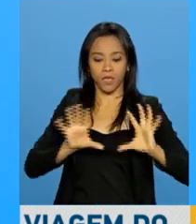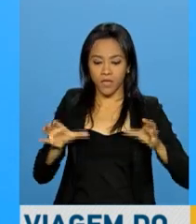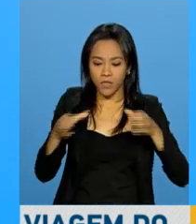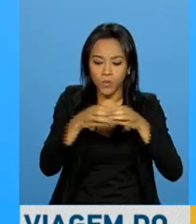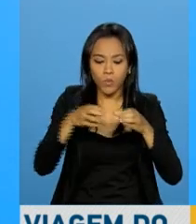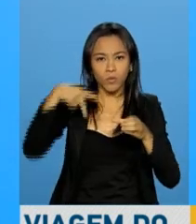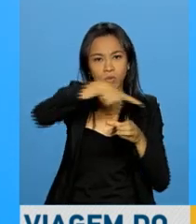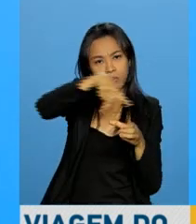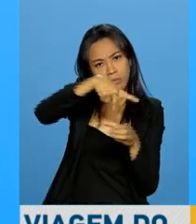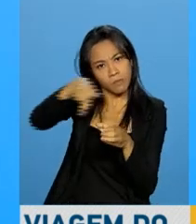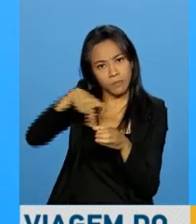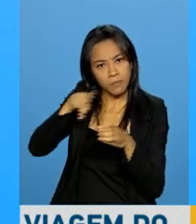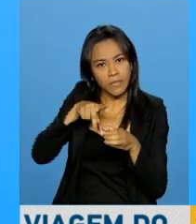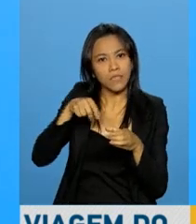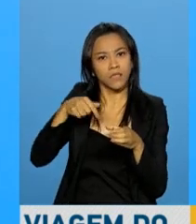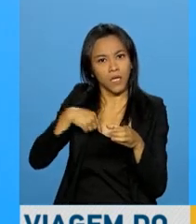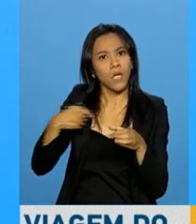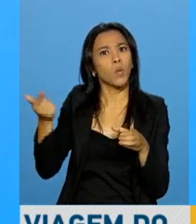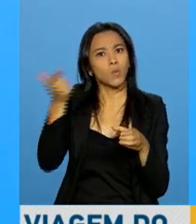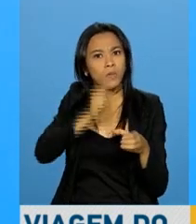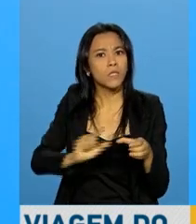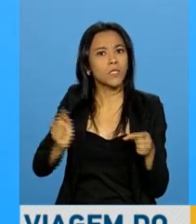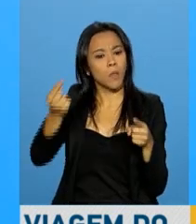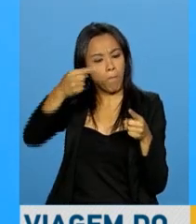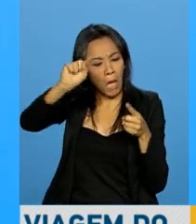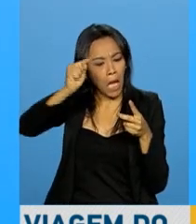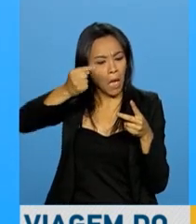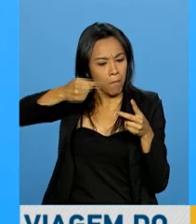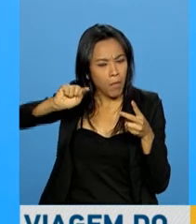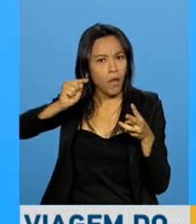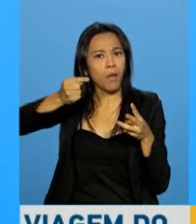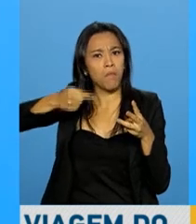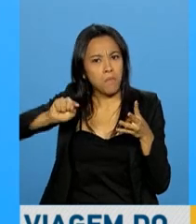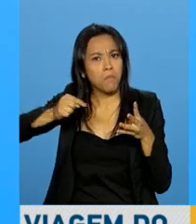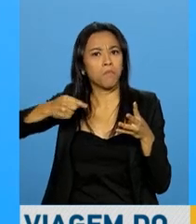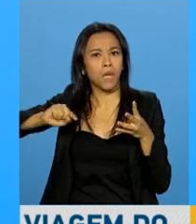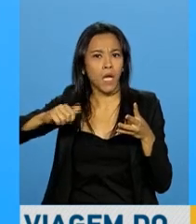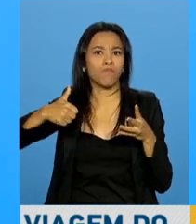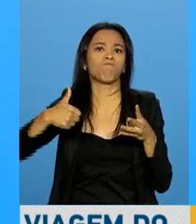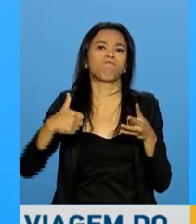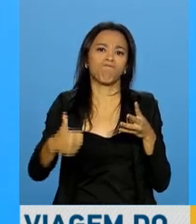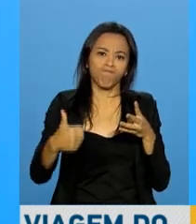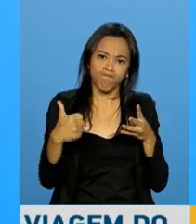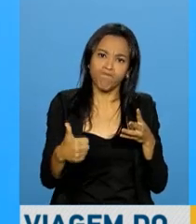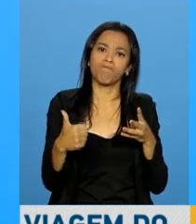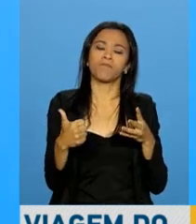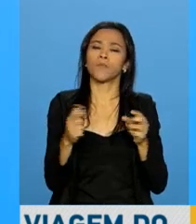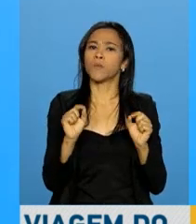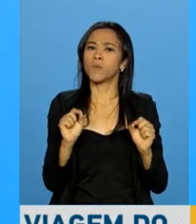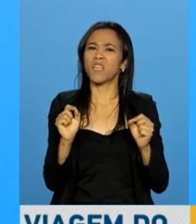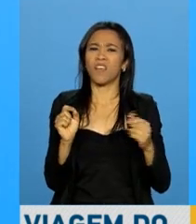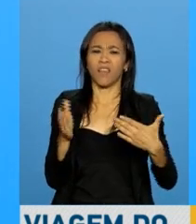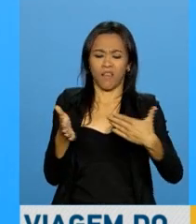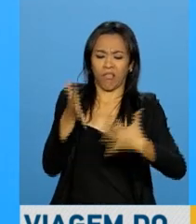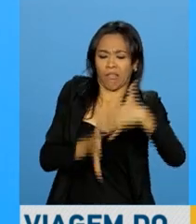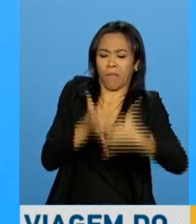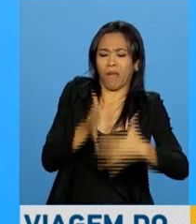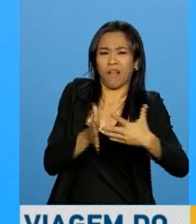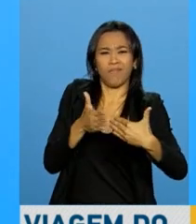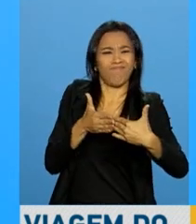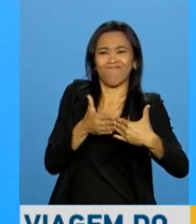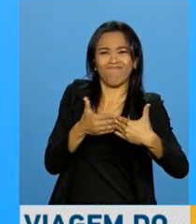tem alcançado progressos significativos na eliminação de barreiras de